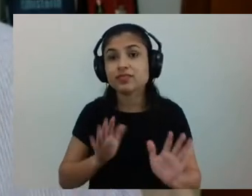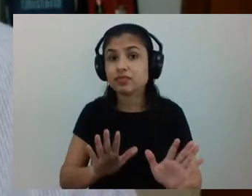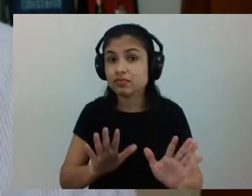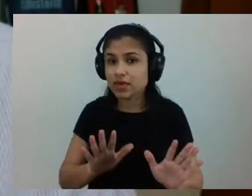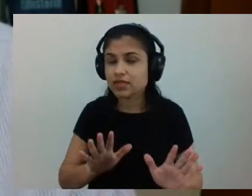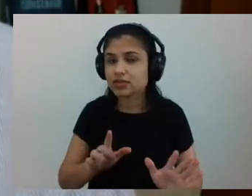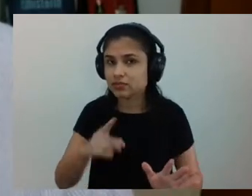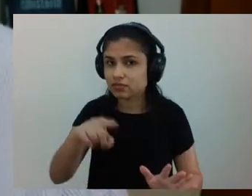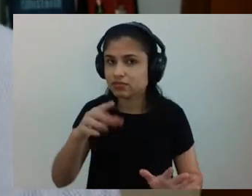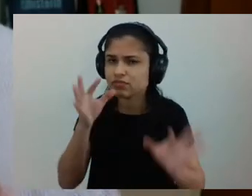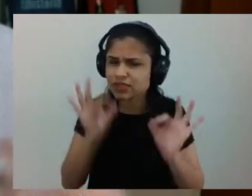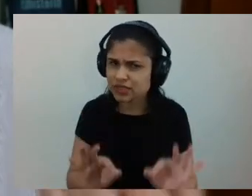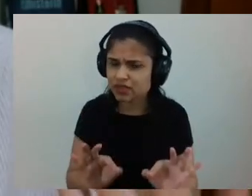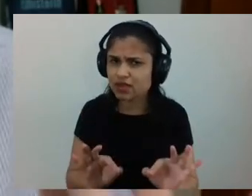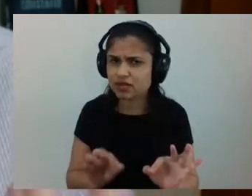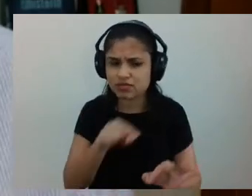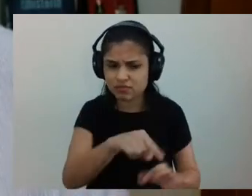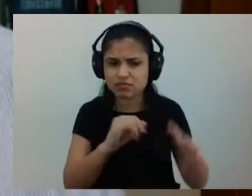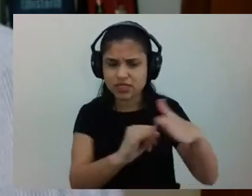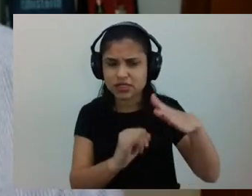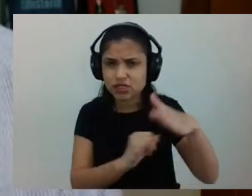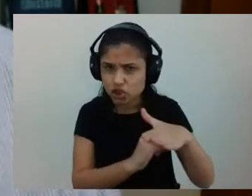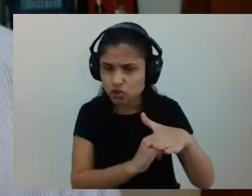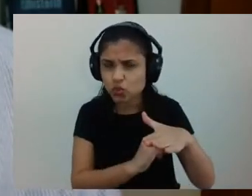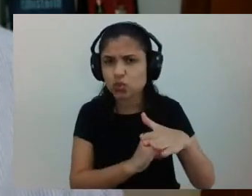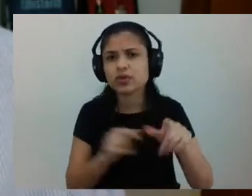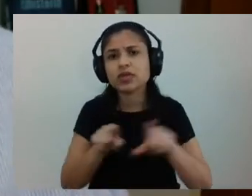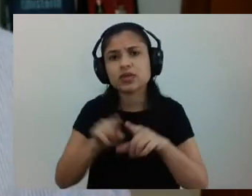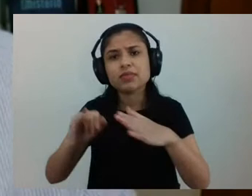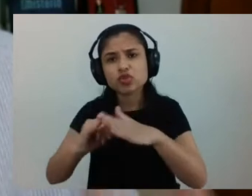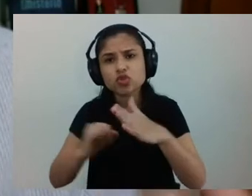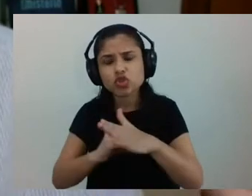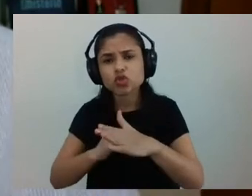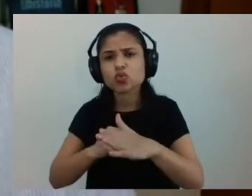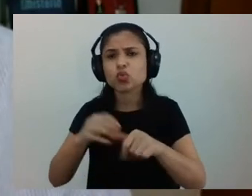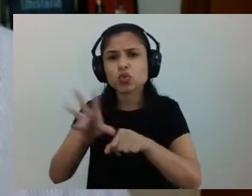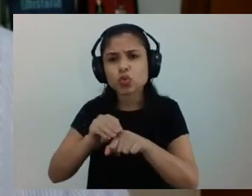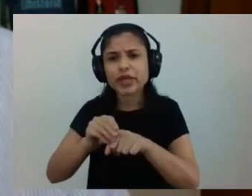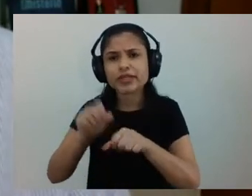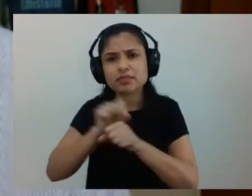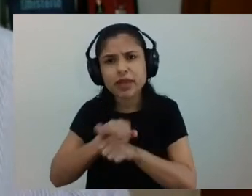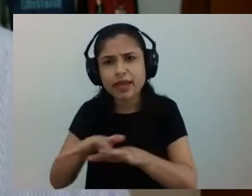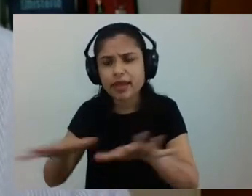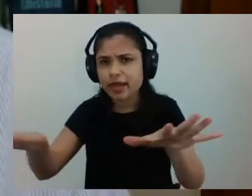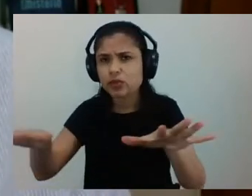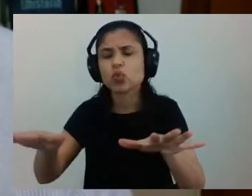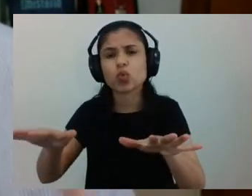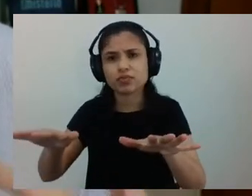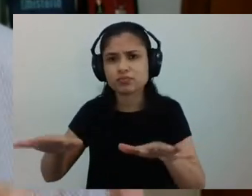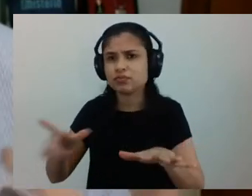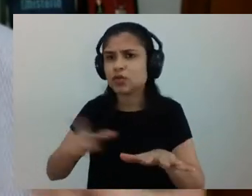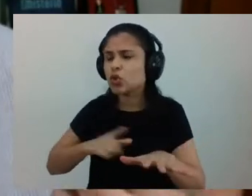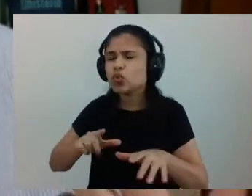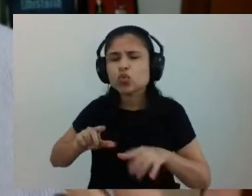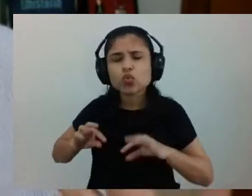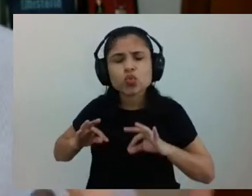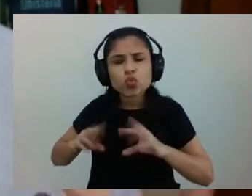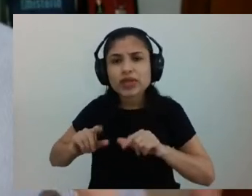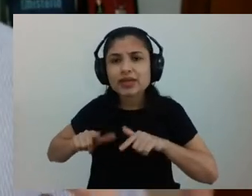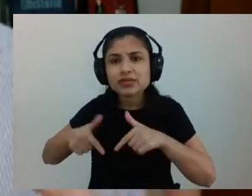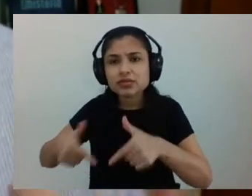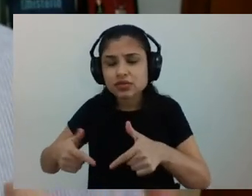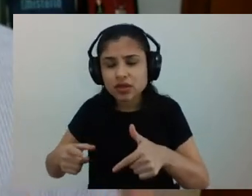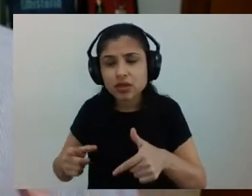esse instituto, o Instituto de Difusão do Conhecimento, que vai levar todas as ações que nós temos para, de divulgação